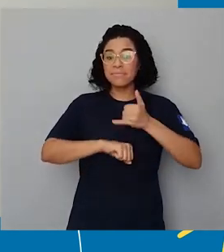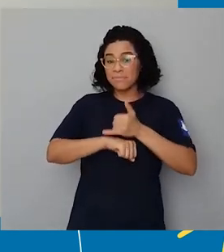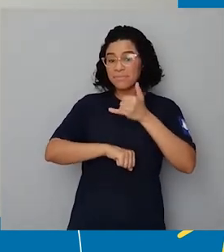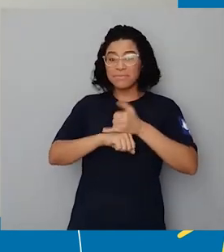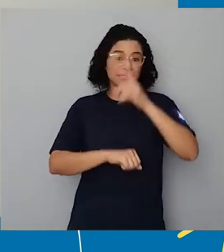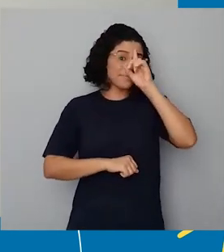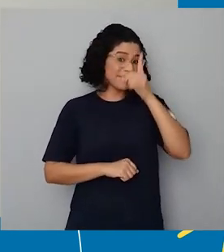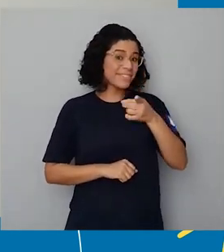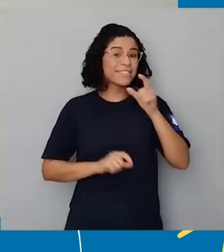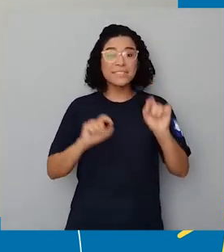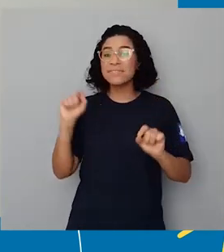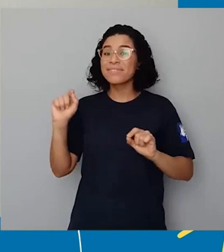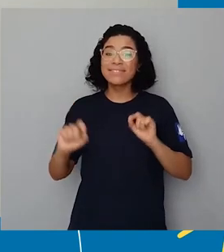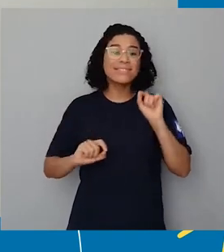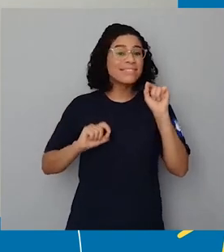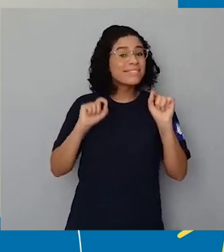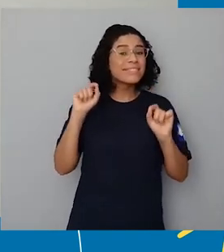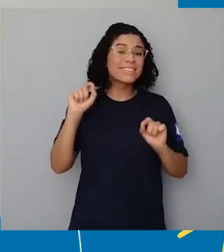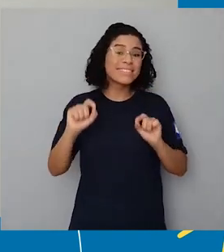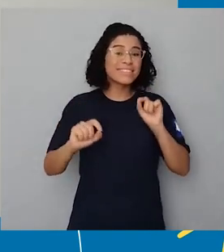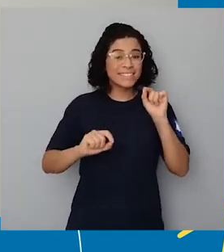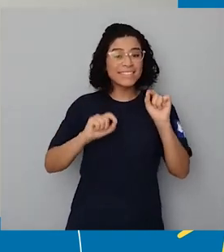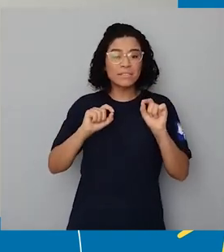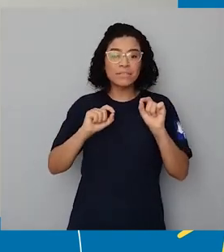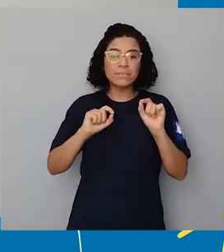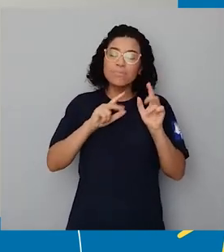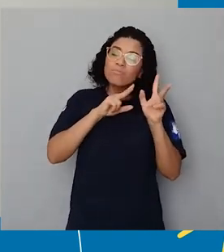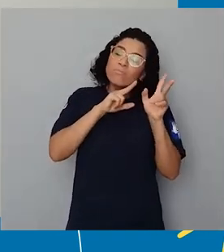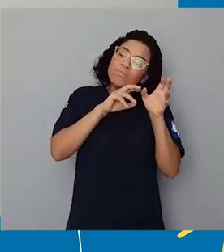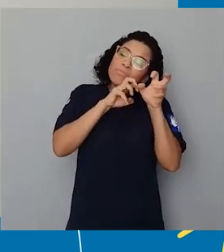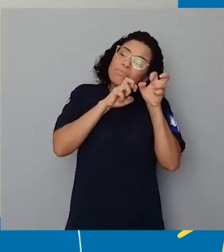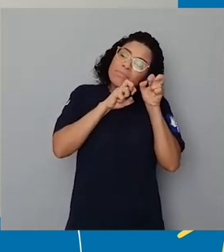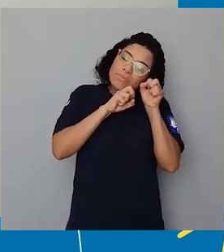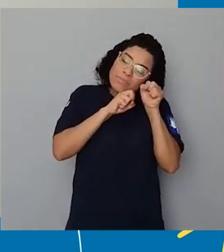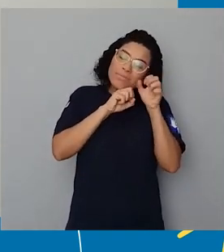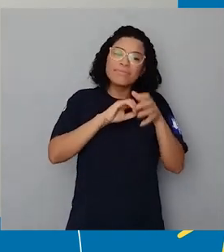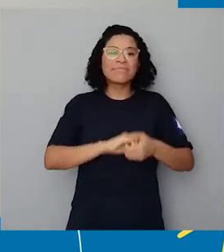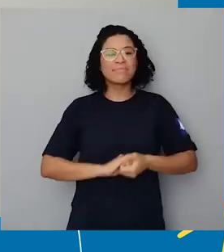Meu mestre mandou fazer o quê? Dar uma cochilada bem